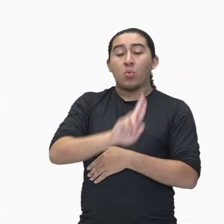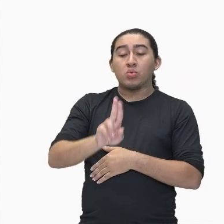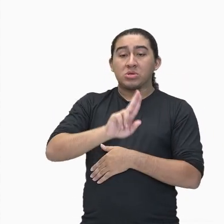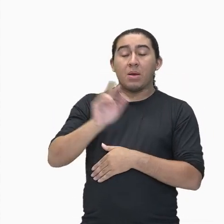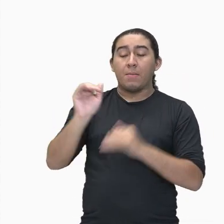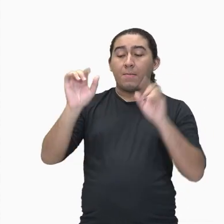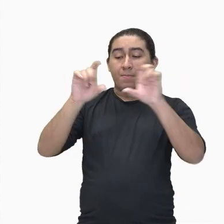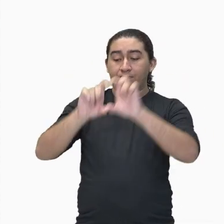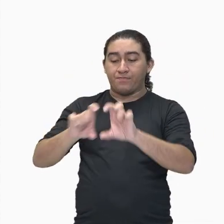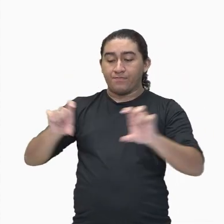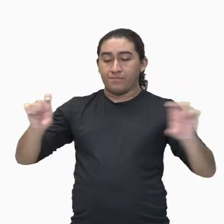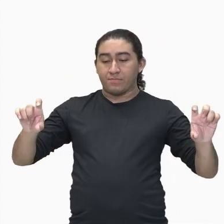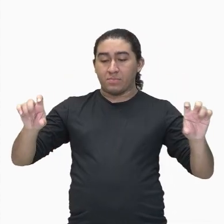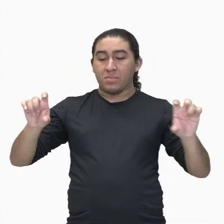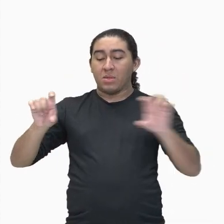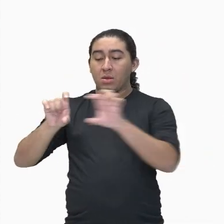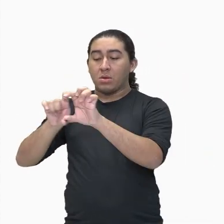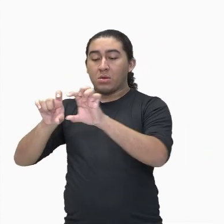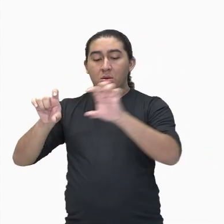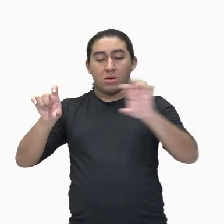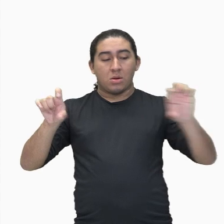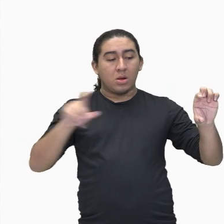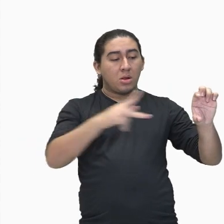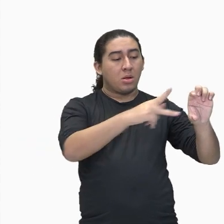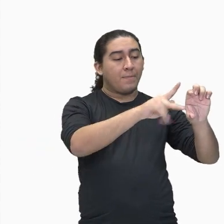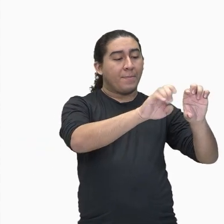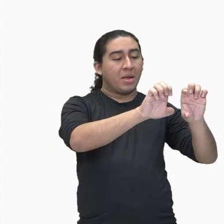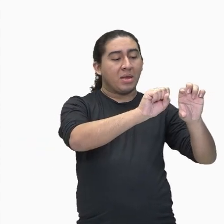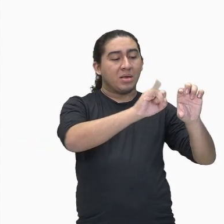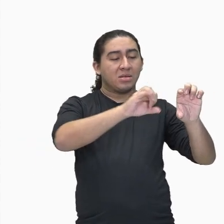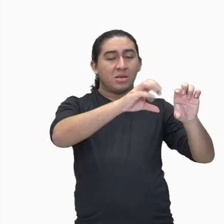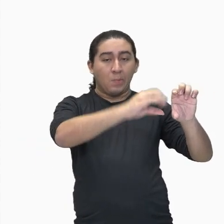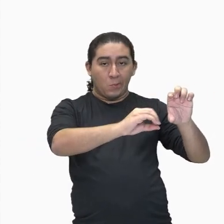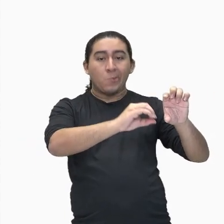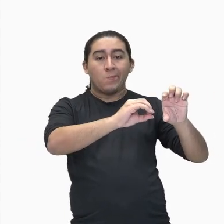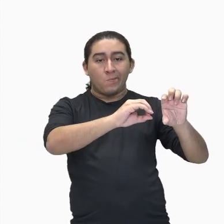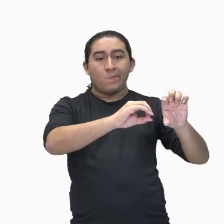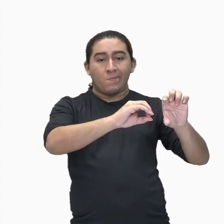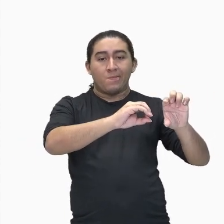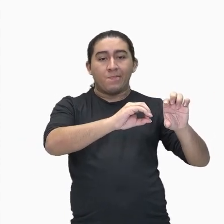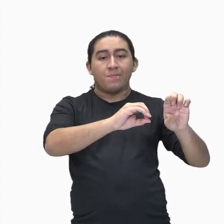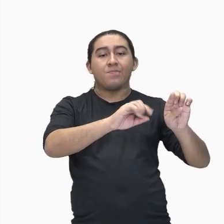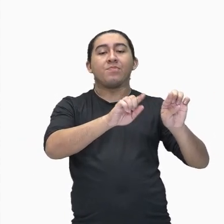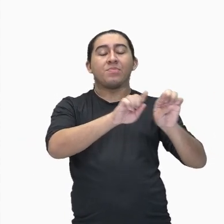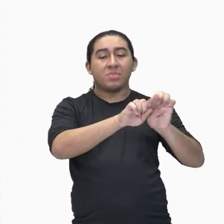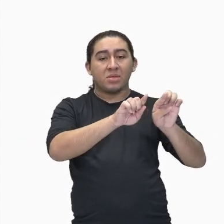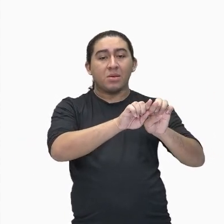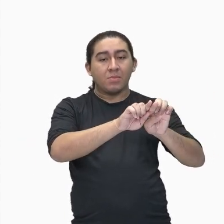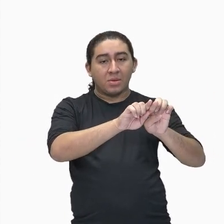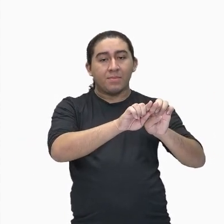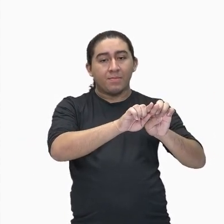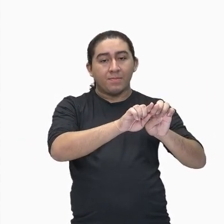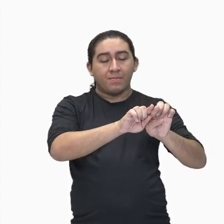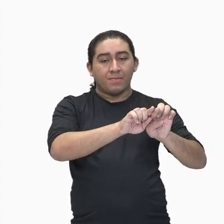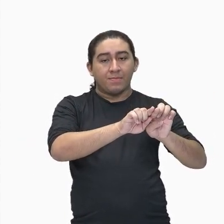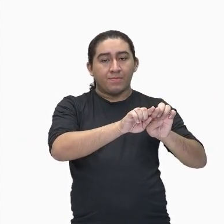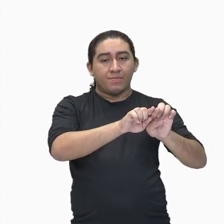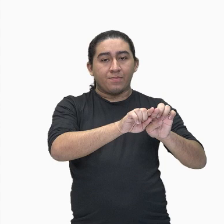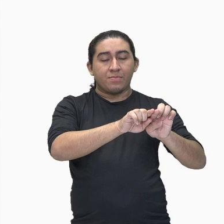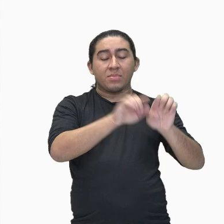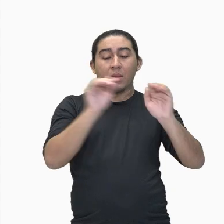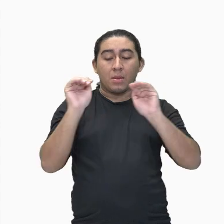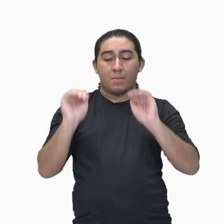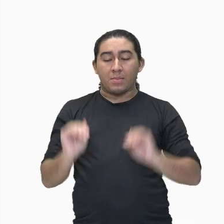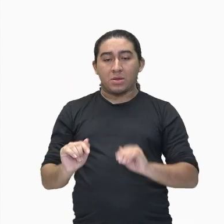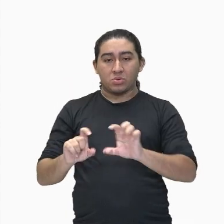Maior que, olha, o máximo, né? E menor que, no superlativo pequeno, eu vou